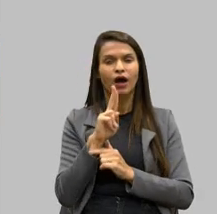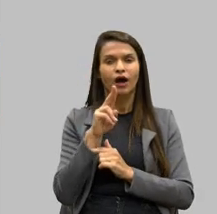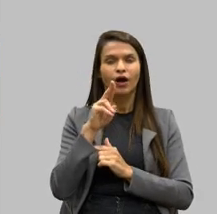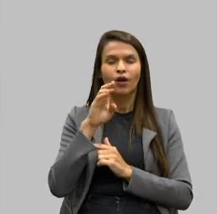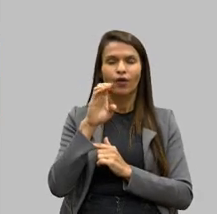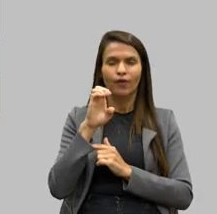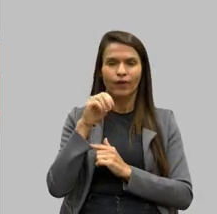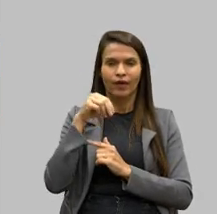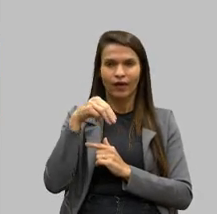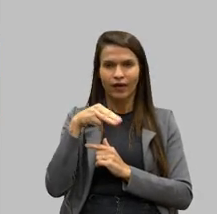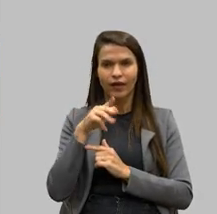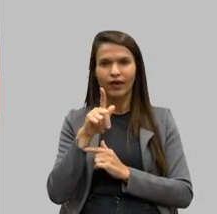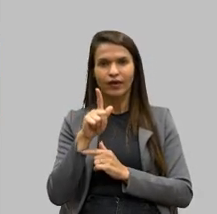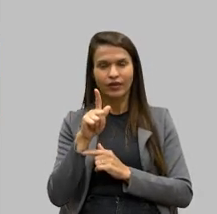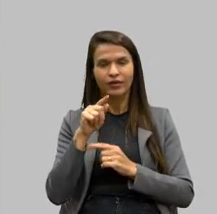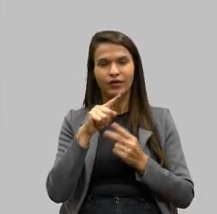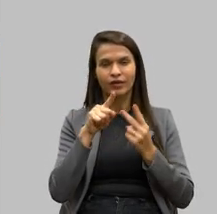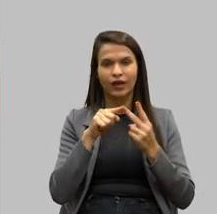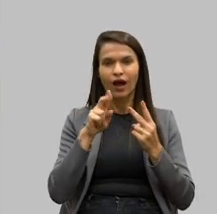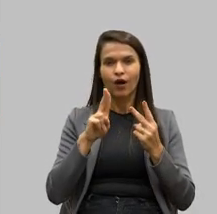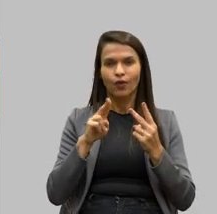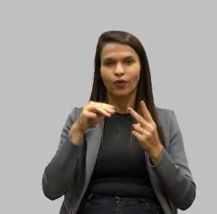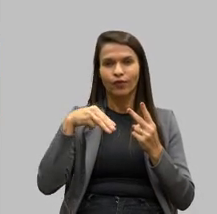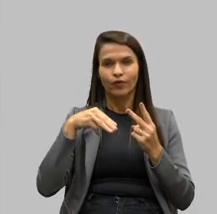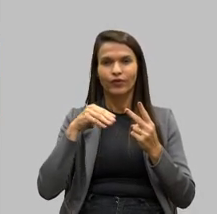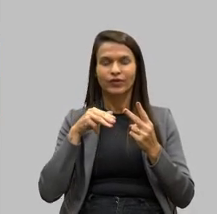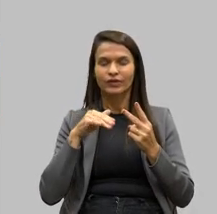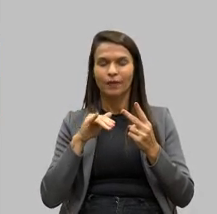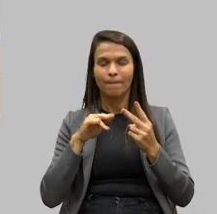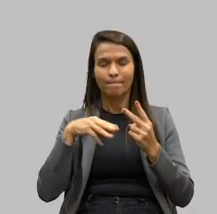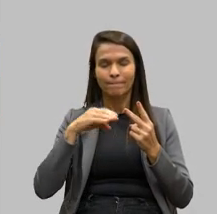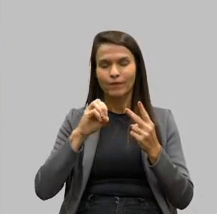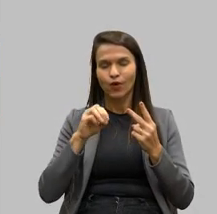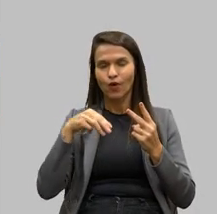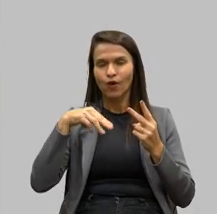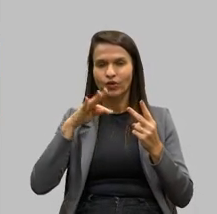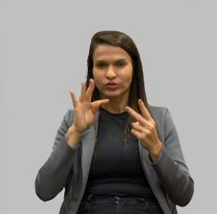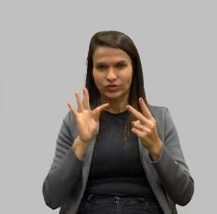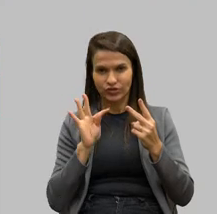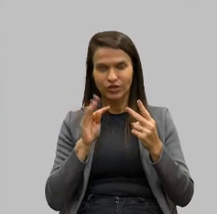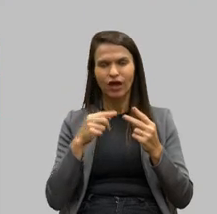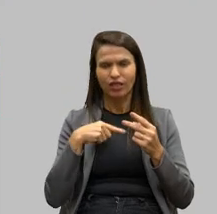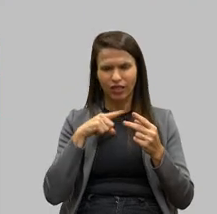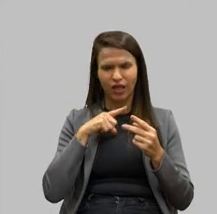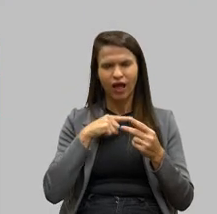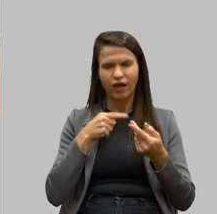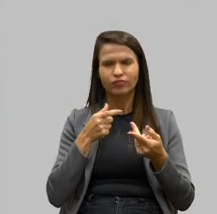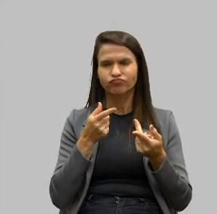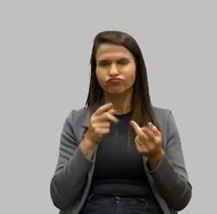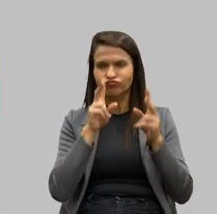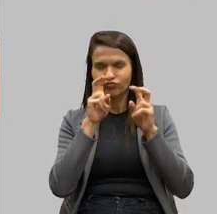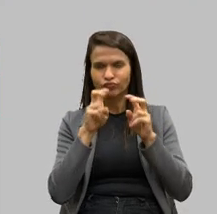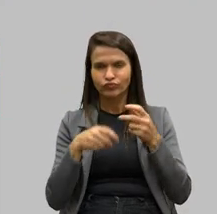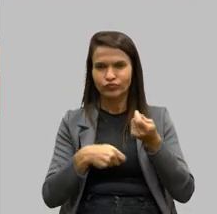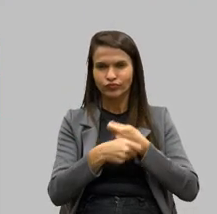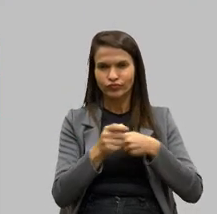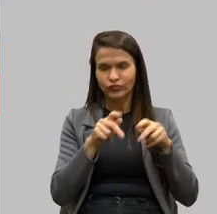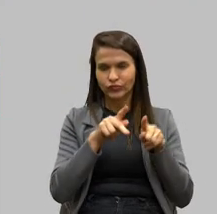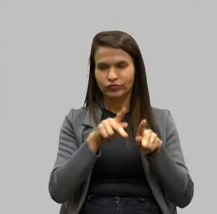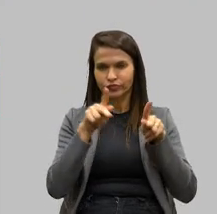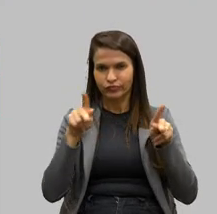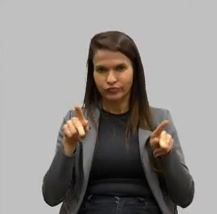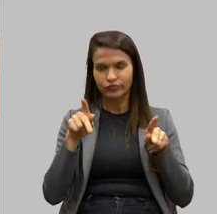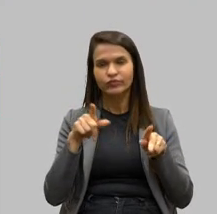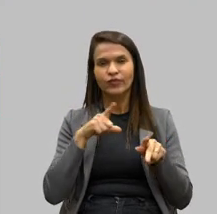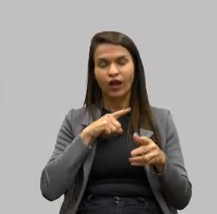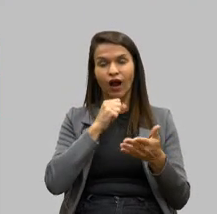Unimontes? Nós temos disparidades, por exemplo, entre os administrativos e os docentes, que os docentes têm a